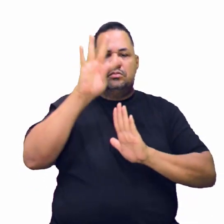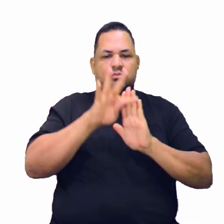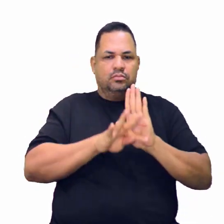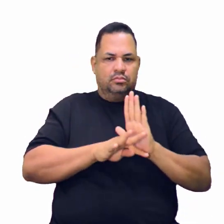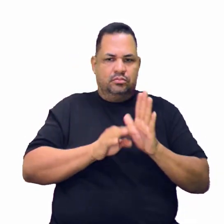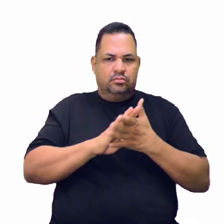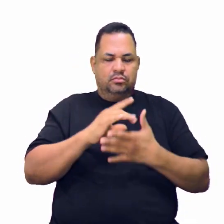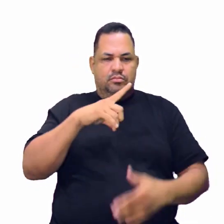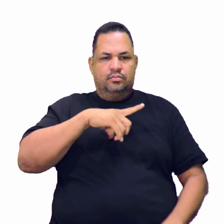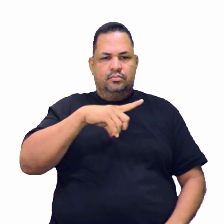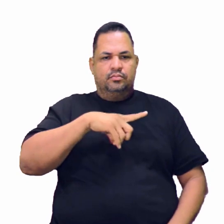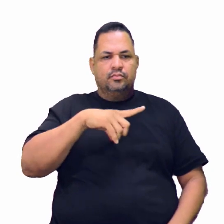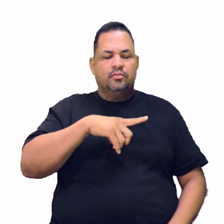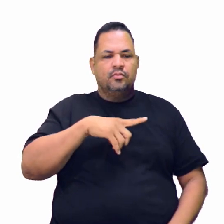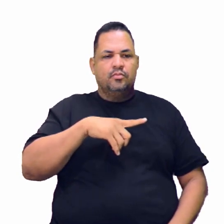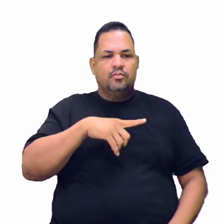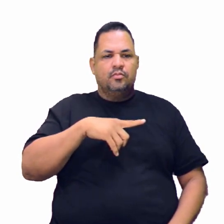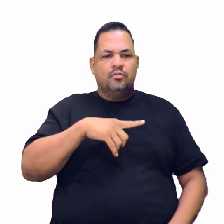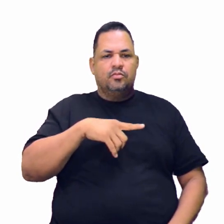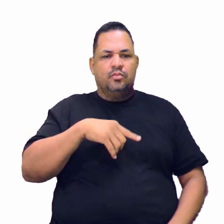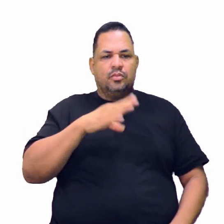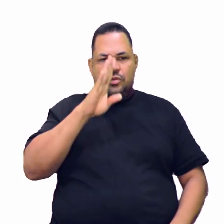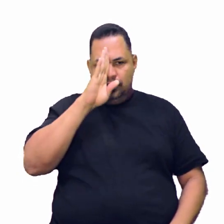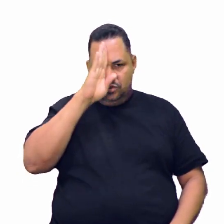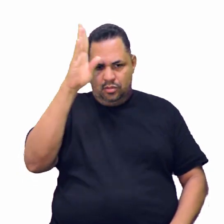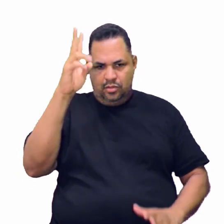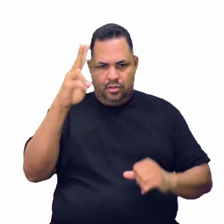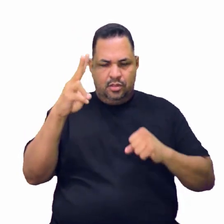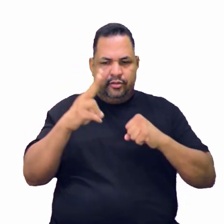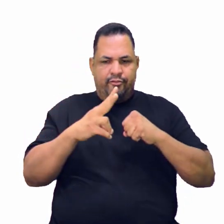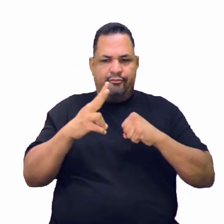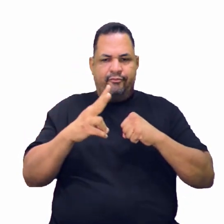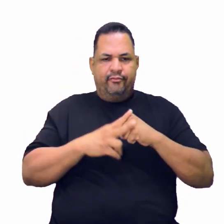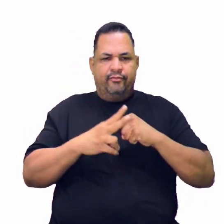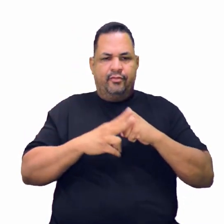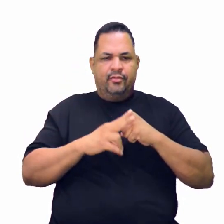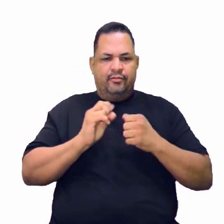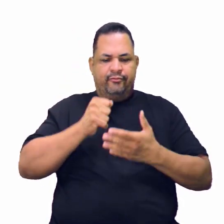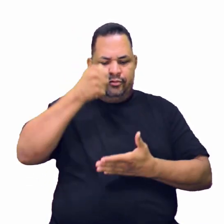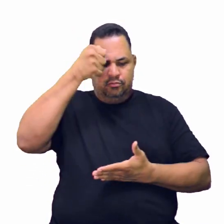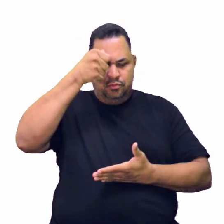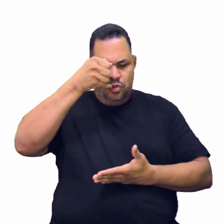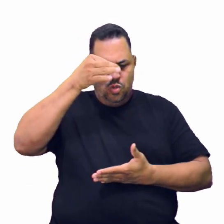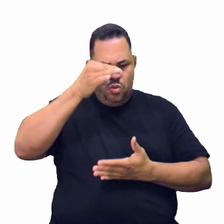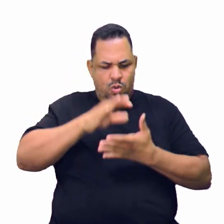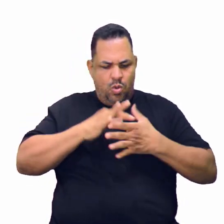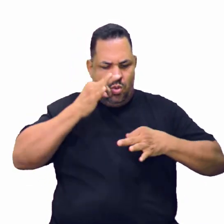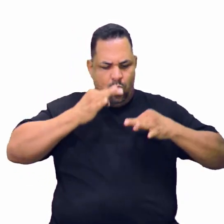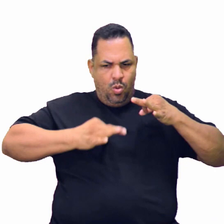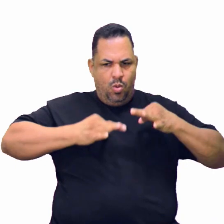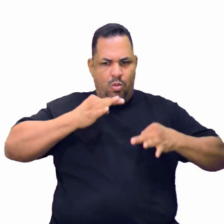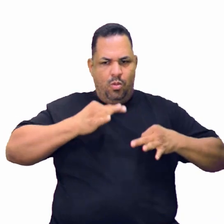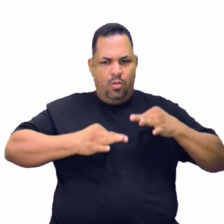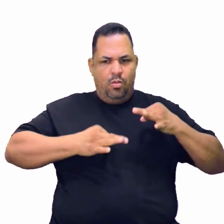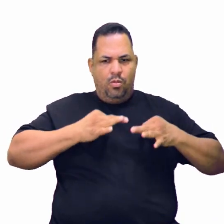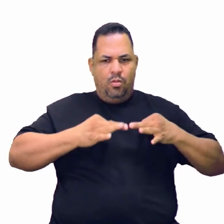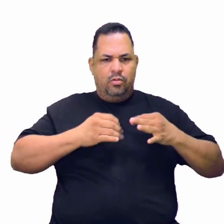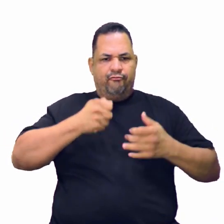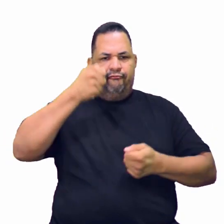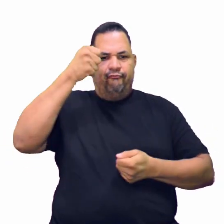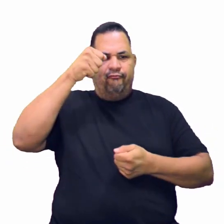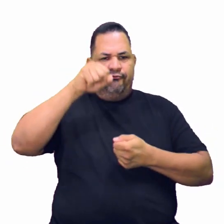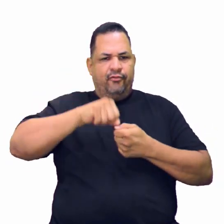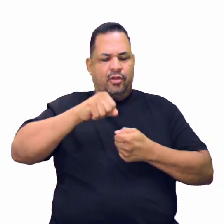injuntivo? Nós temos aqui uma que marca, é o verbo no imperativo, faça, mexa, tá